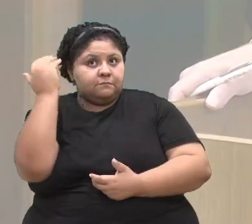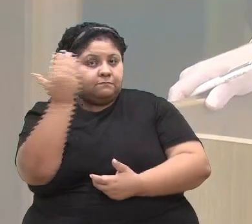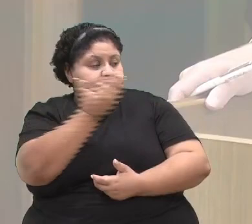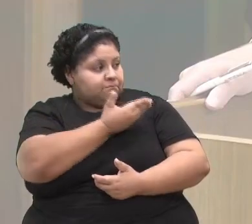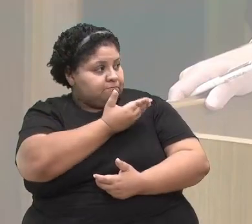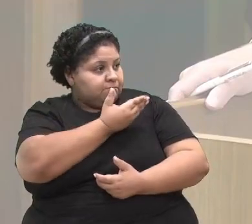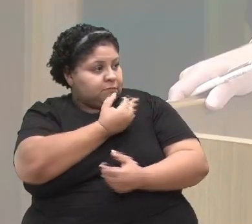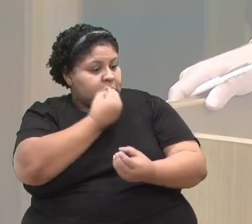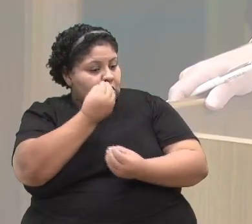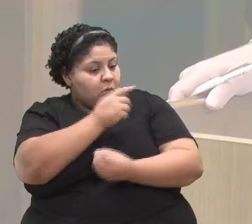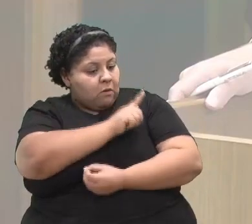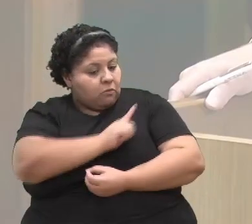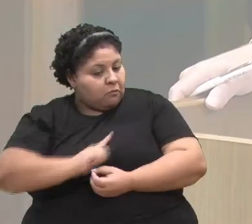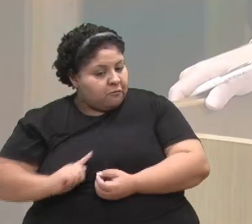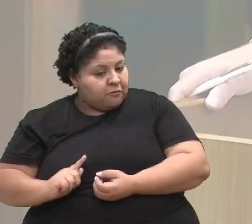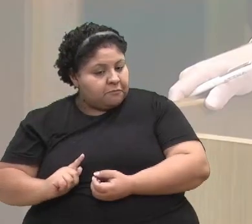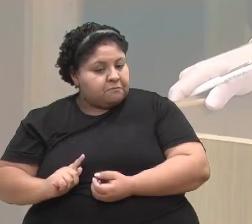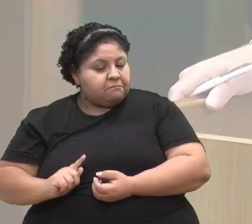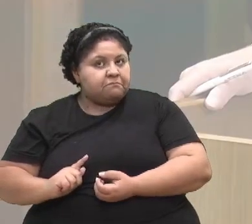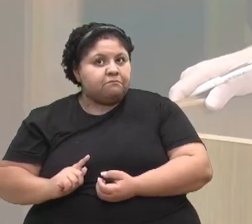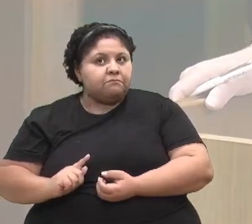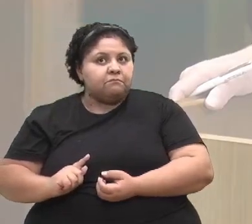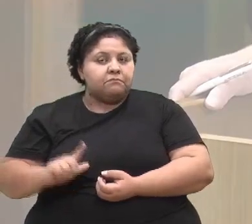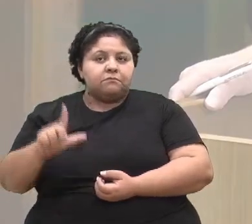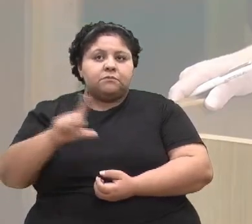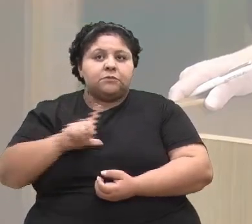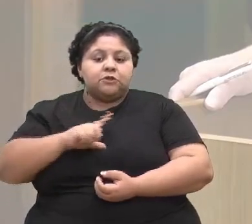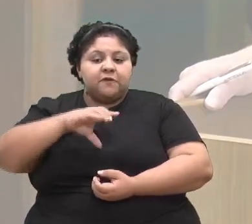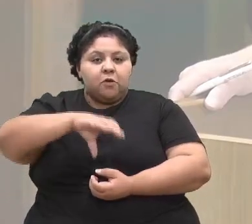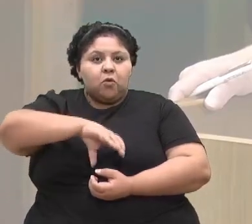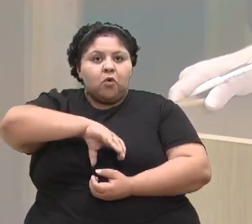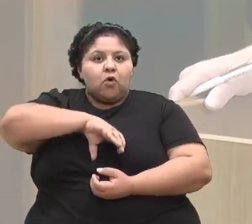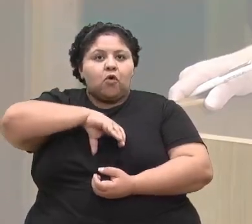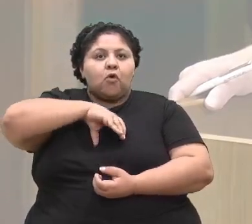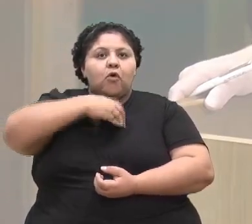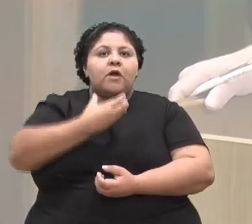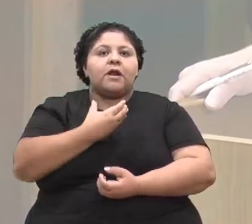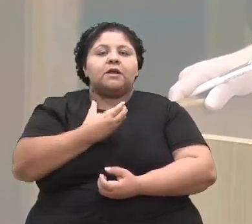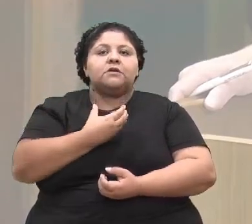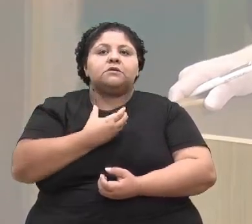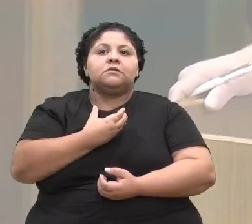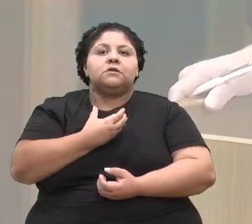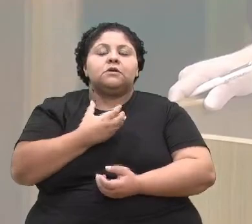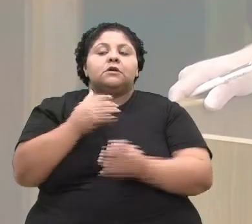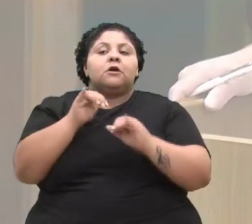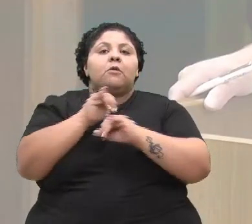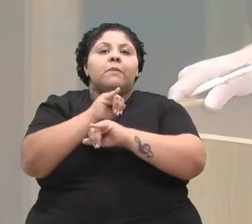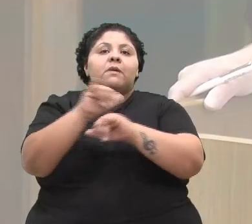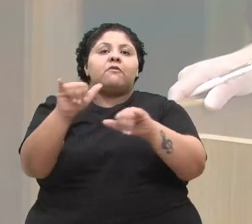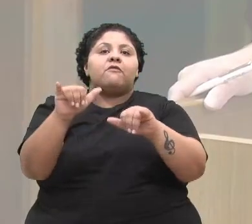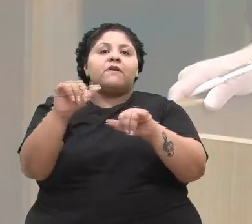qual governo que tiveram coragem para promover aqui